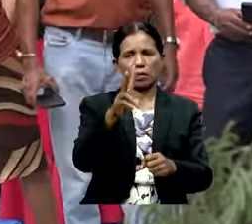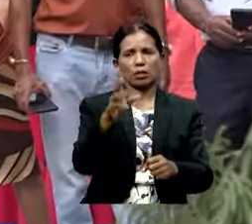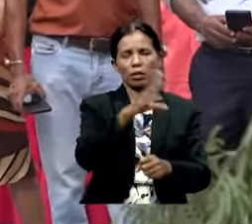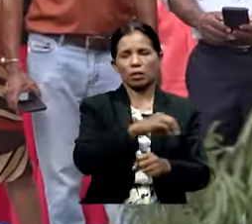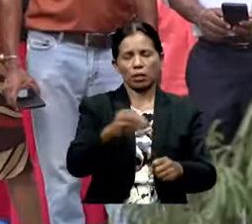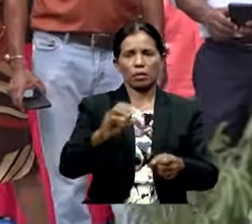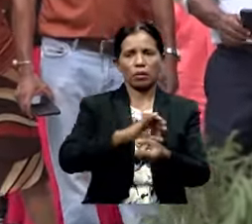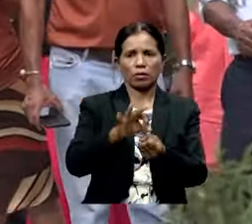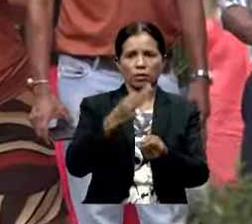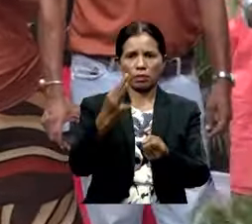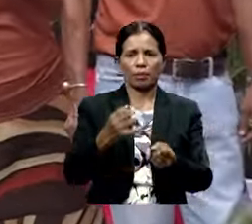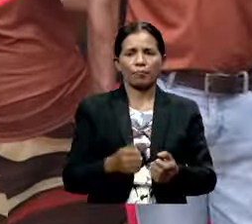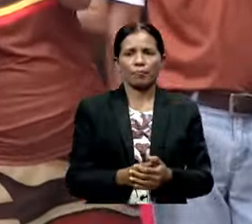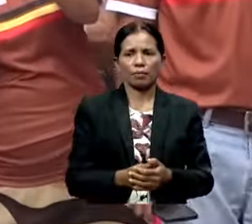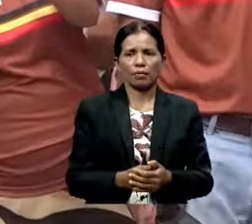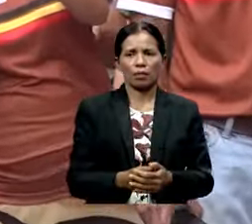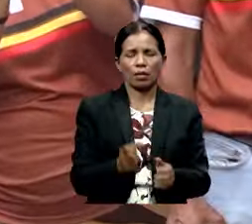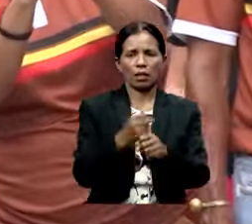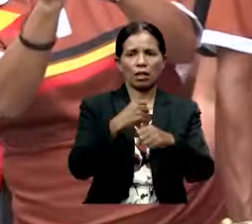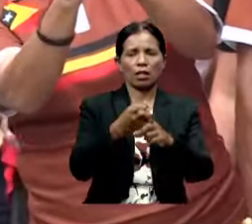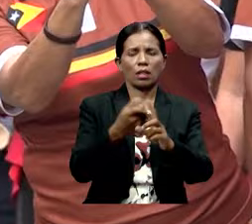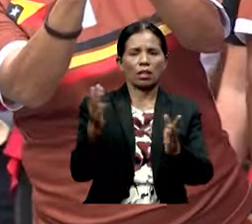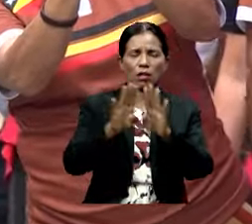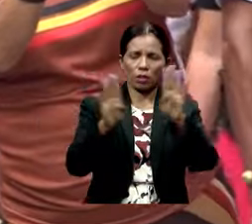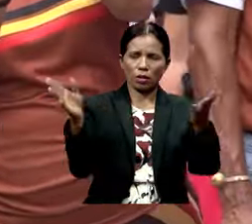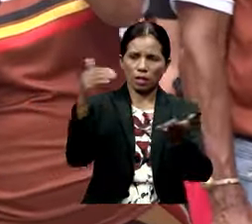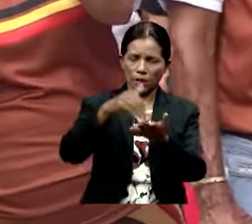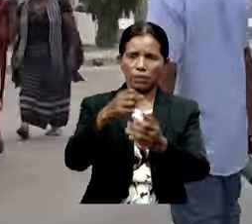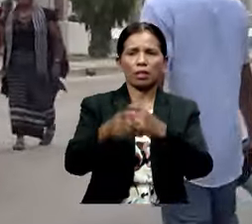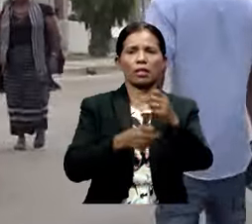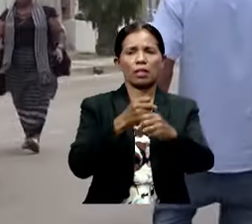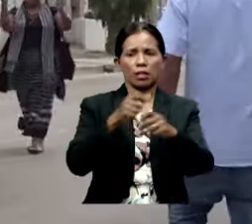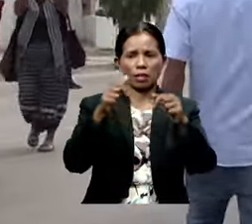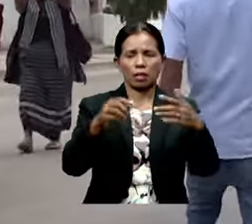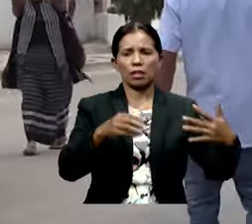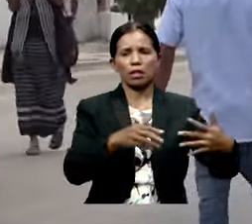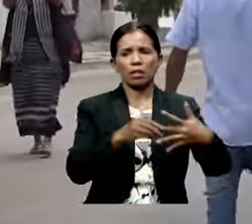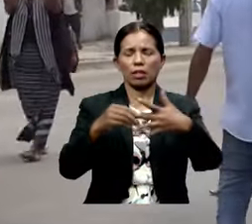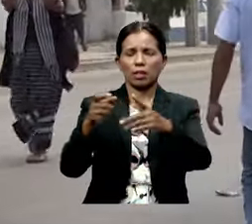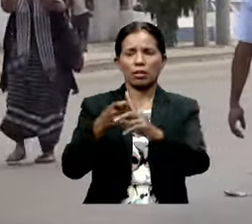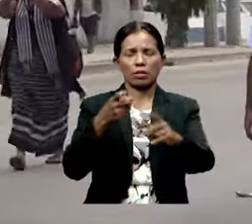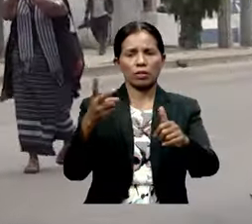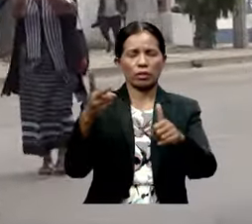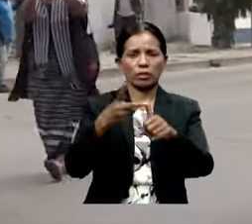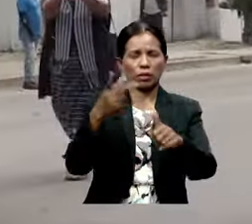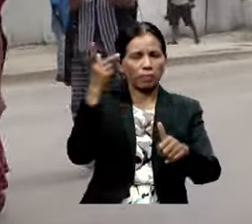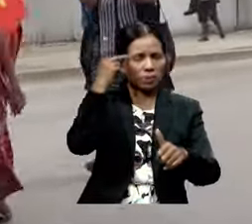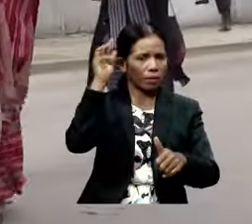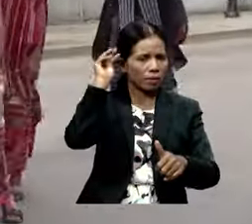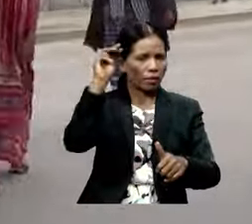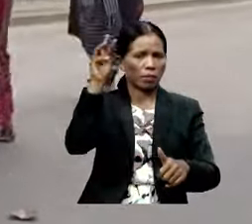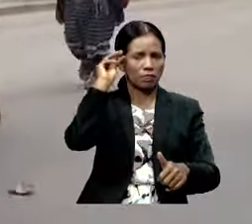pandemia COVID-19. Evento ne realiza ricas fali e atinane, nebe organiza Rusi vice-primeiro-ministro no